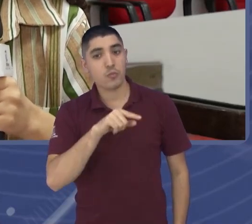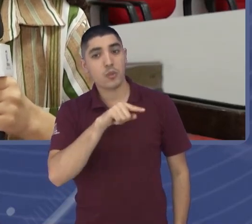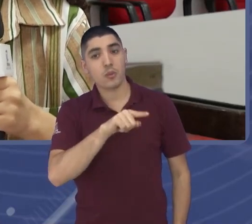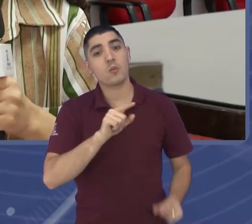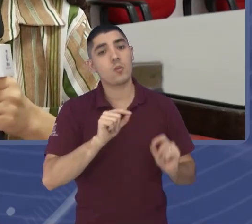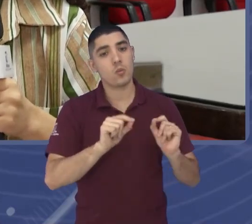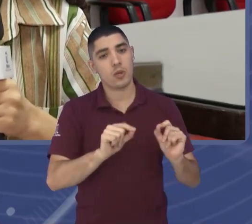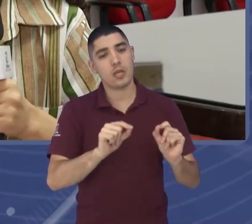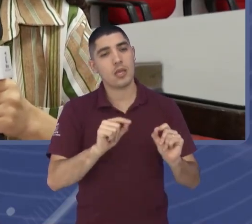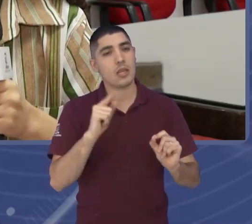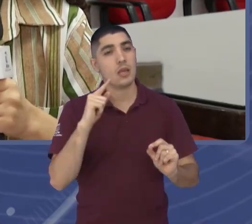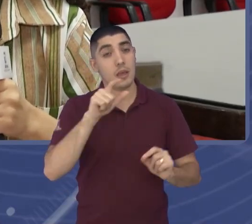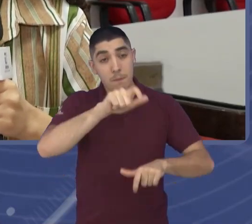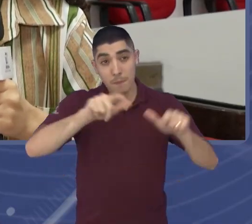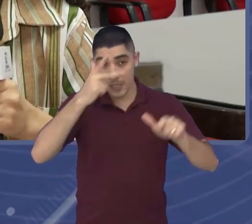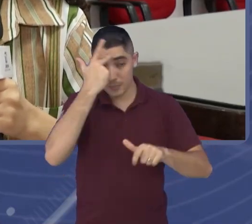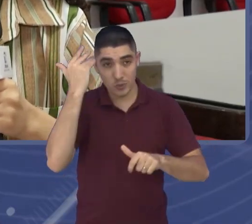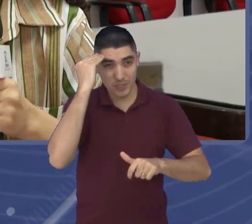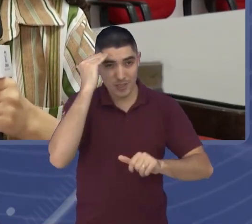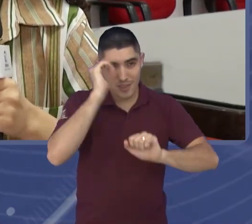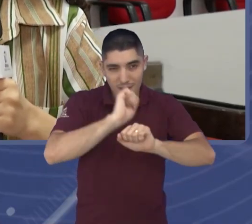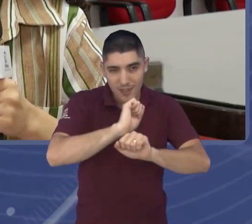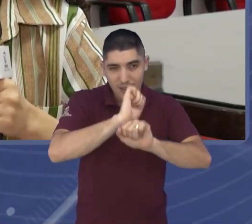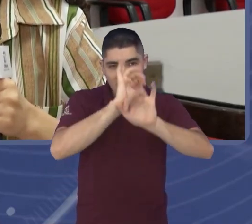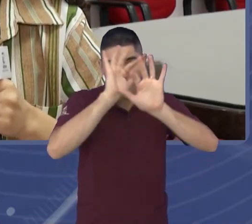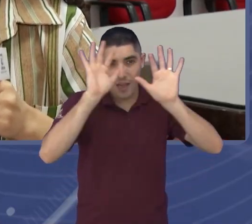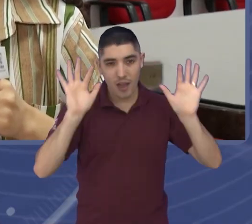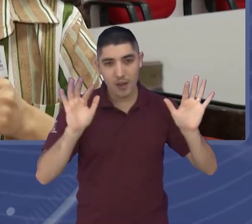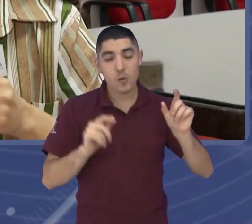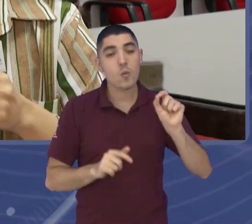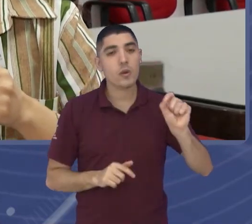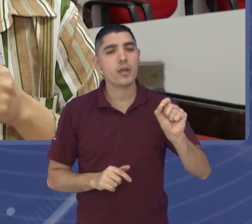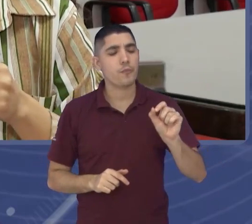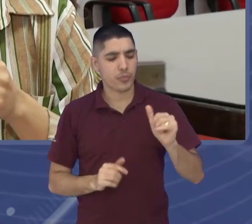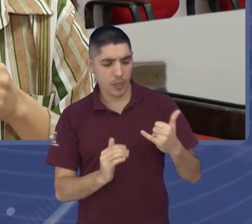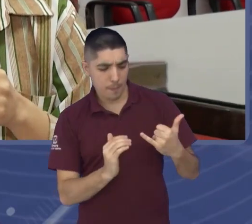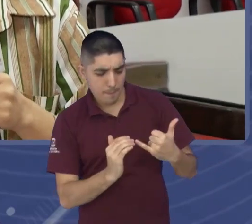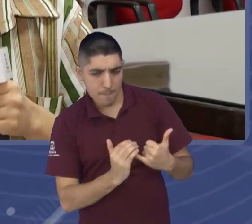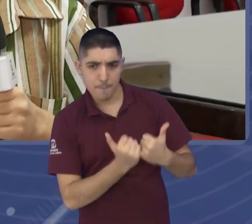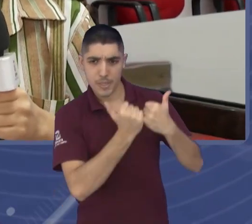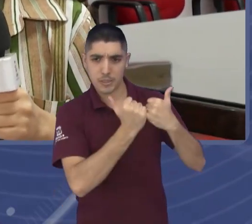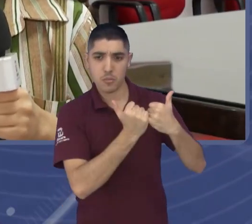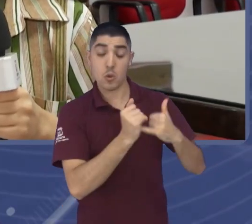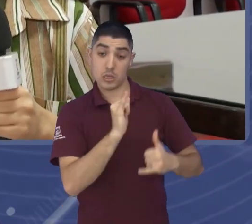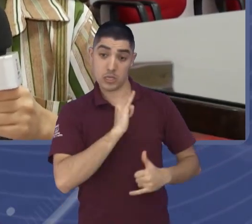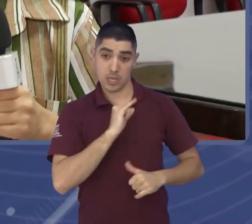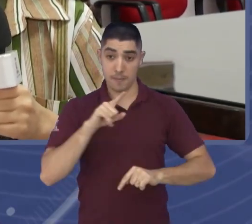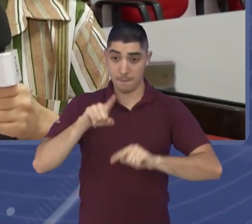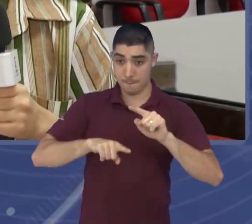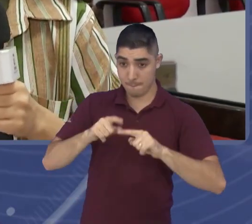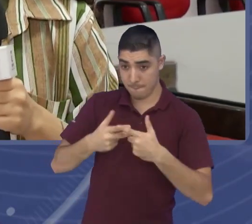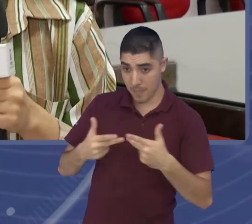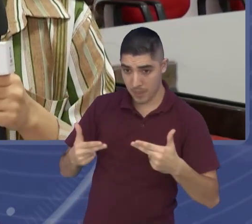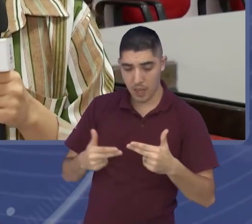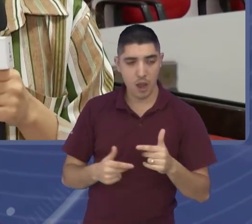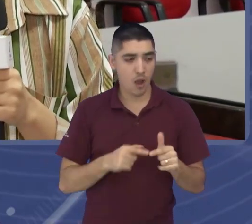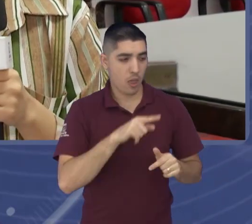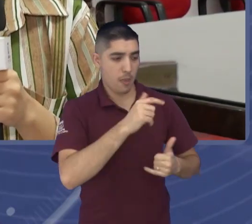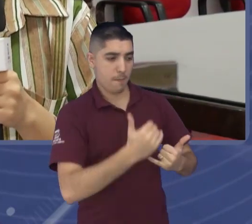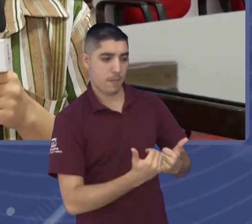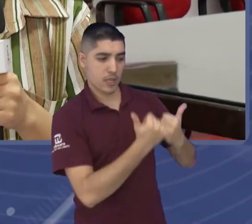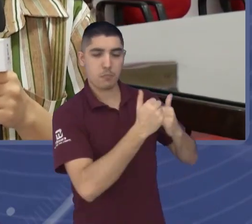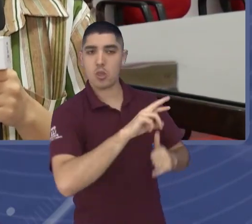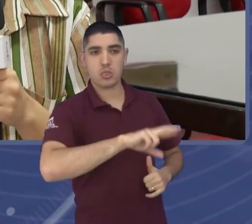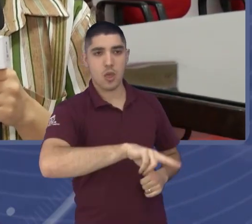fixar na cabeça do pessoal que está em casa, quando a gente fala de patrimônio, né, tem patrimônio material e imaterial. Fala